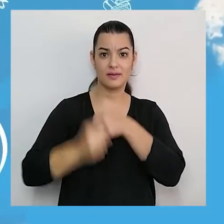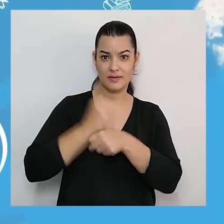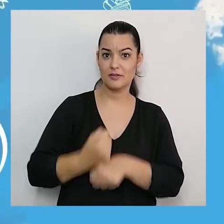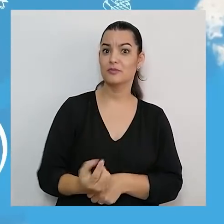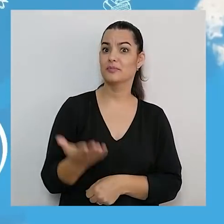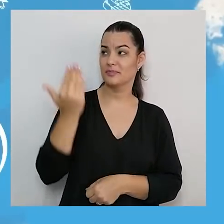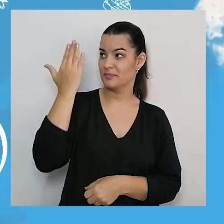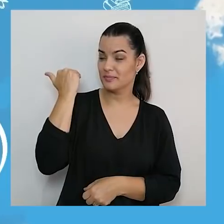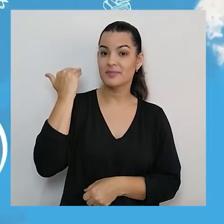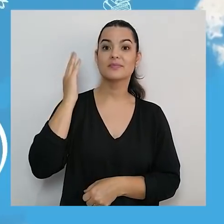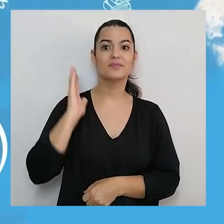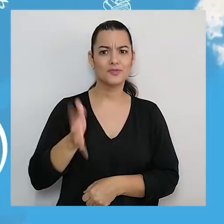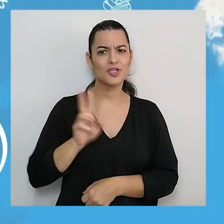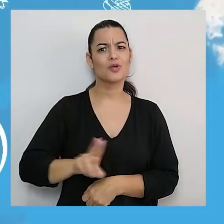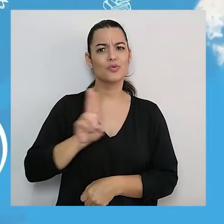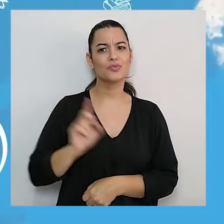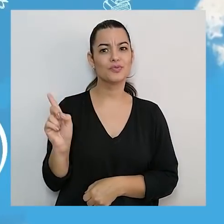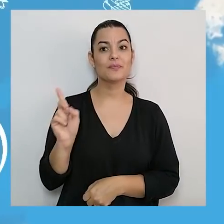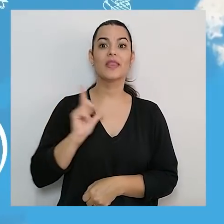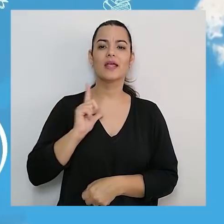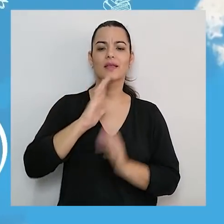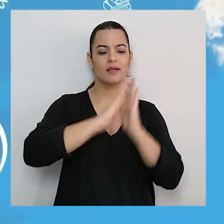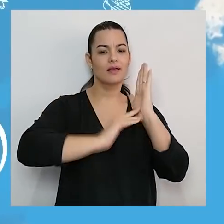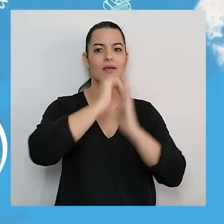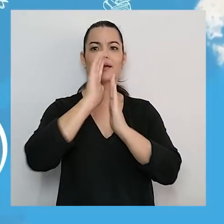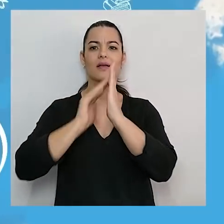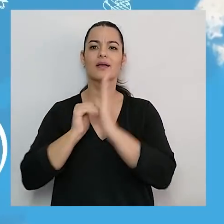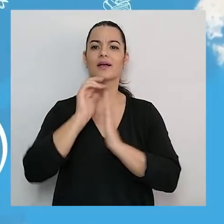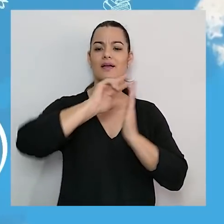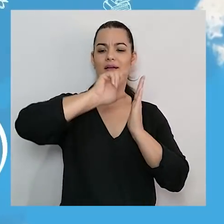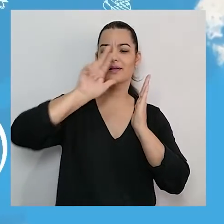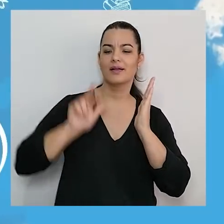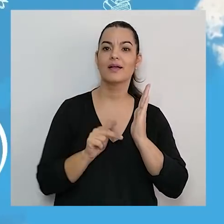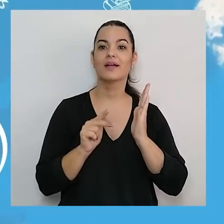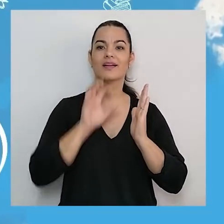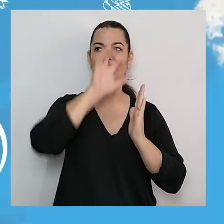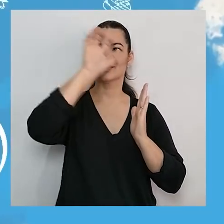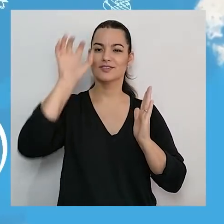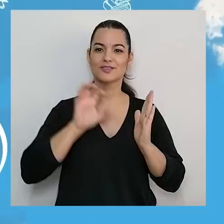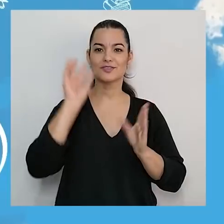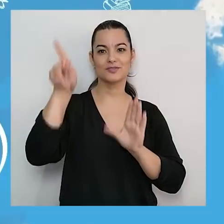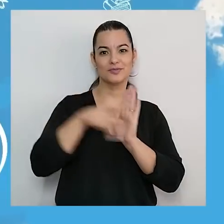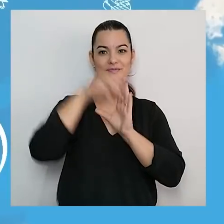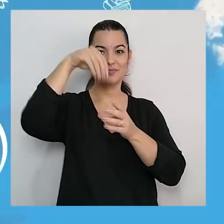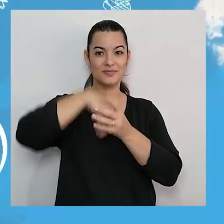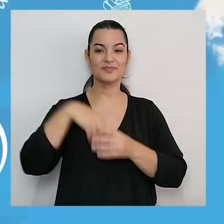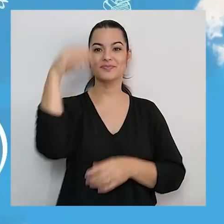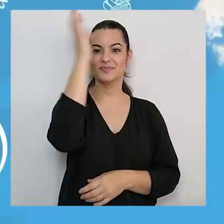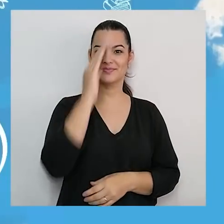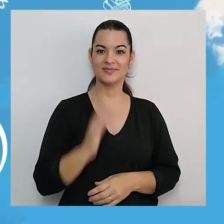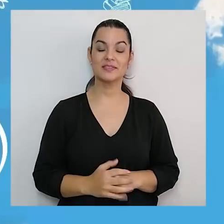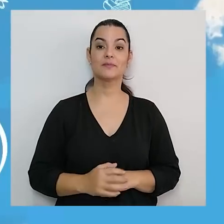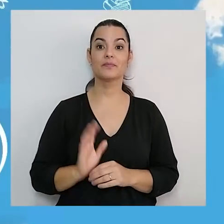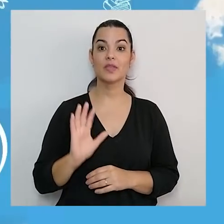passado. E está pintadinho aqui, separando as regiões que nós temos no nosso país. Então, aqui